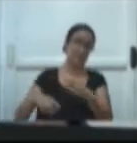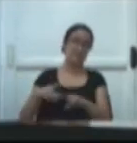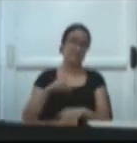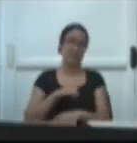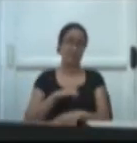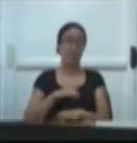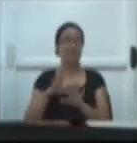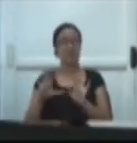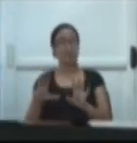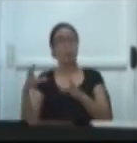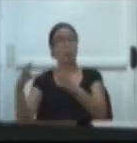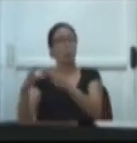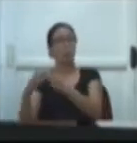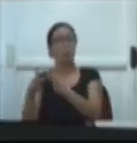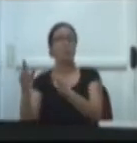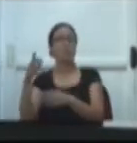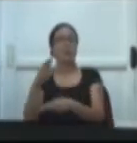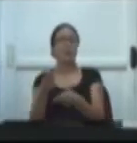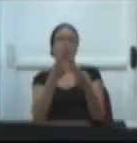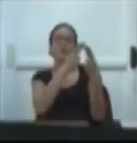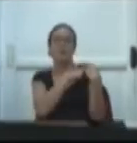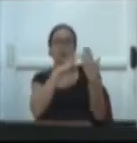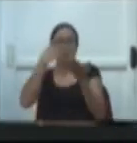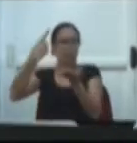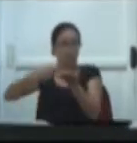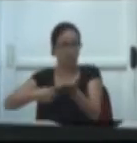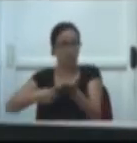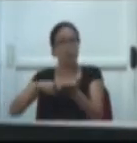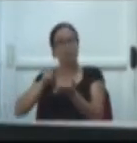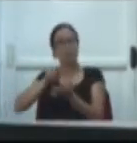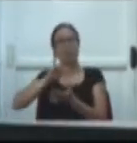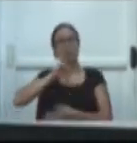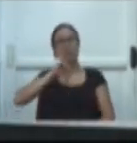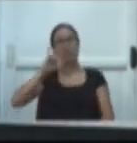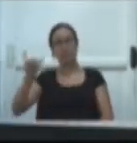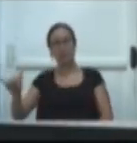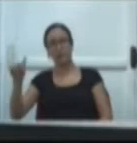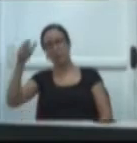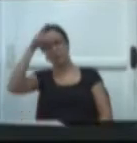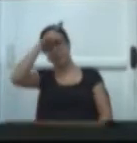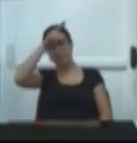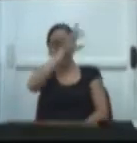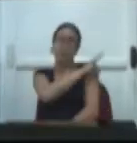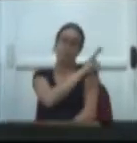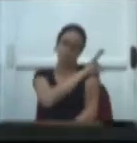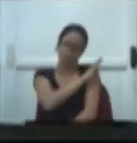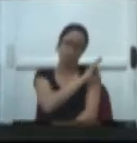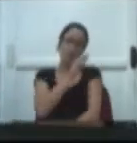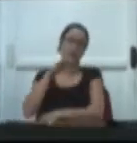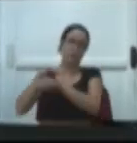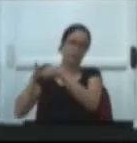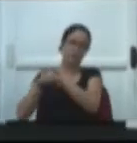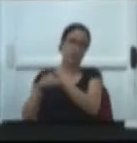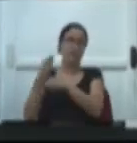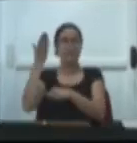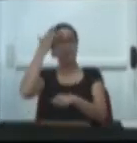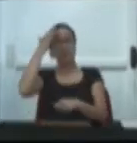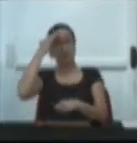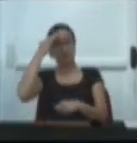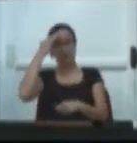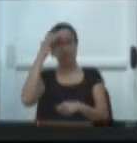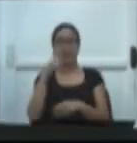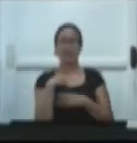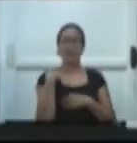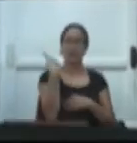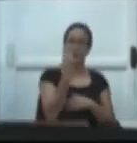negociação de amanhã, eu recebi um telefonema que ela foi mudada, mas o nosso estado de greve, ele não muda enquanto a gente